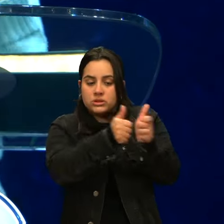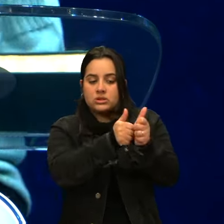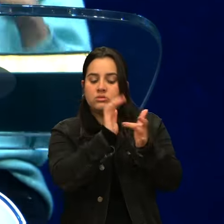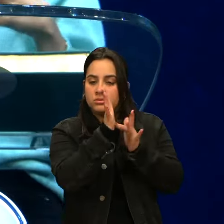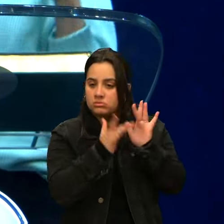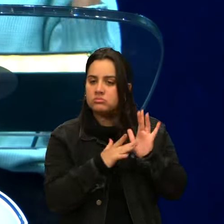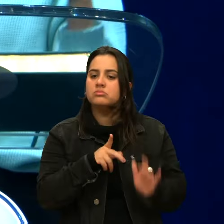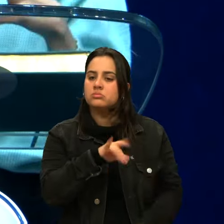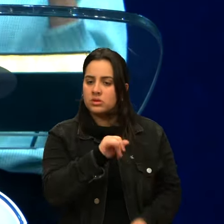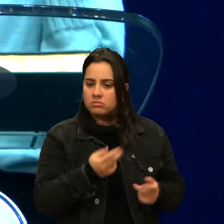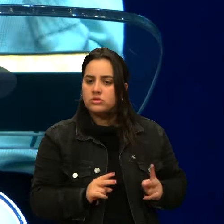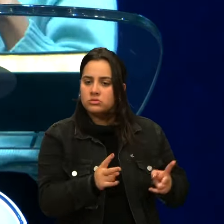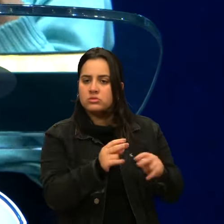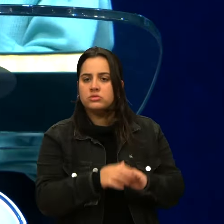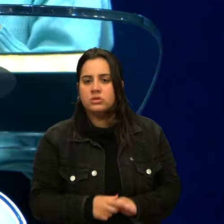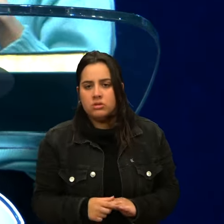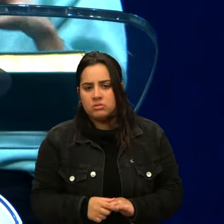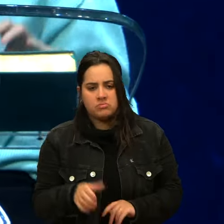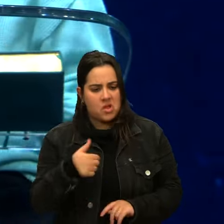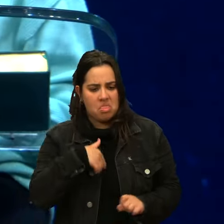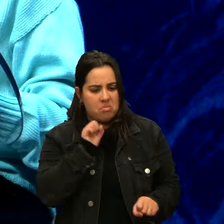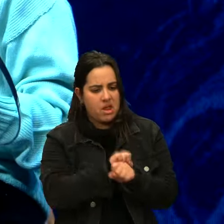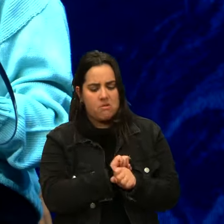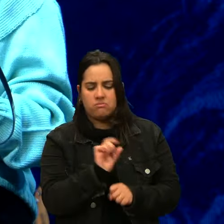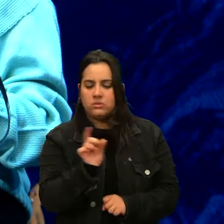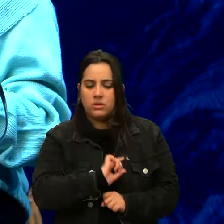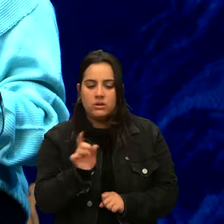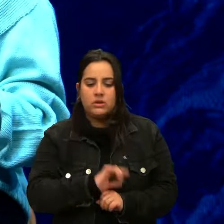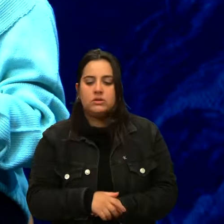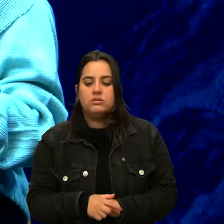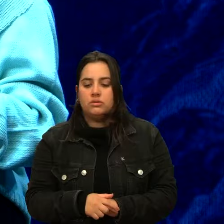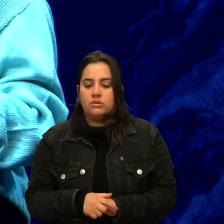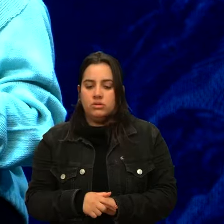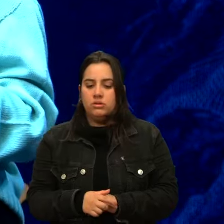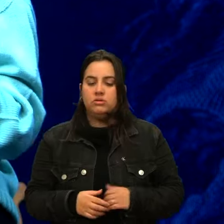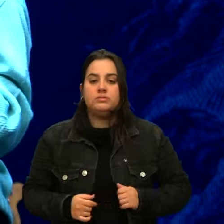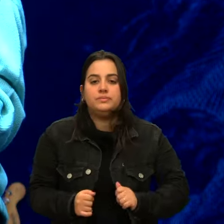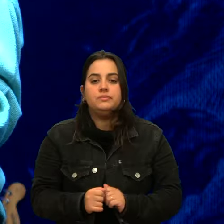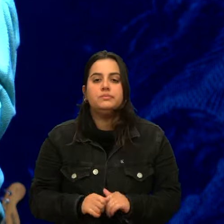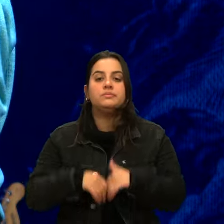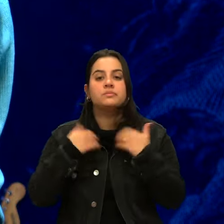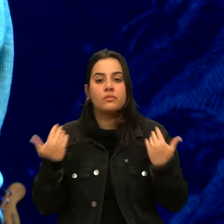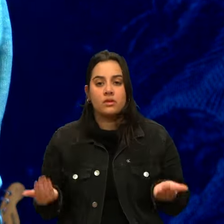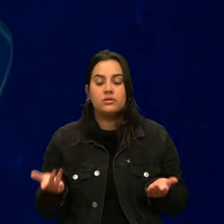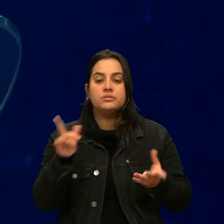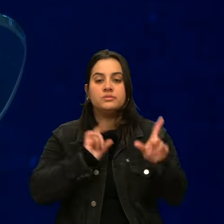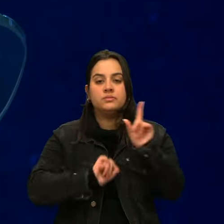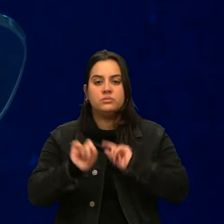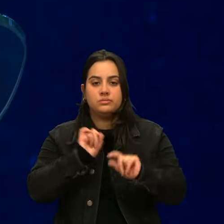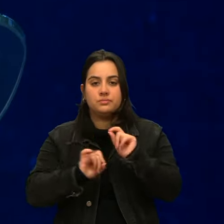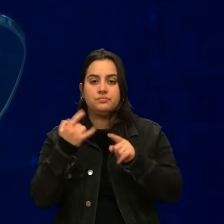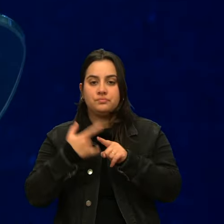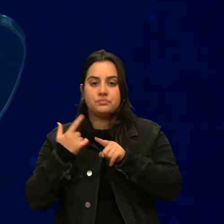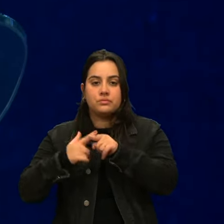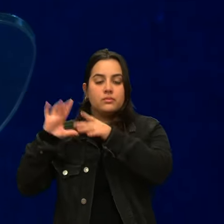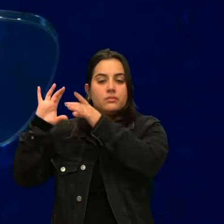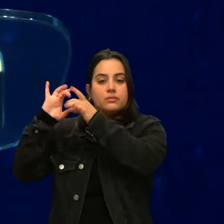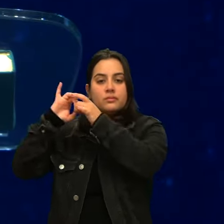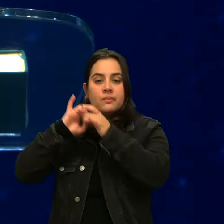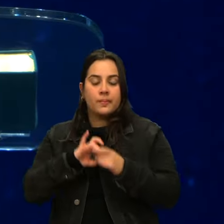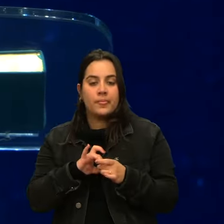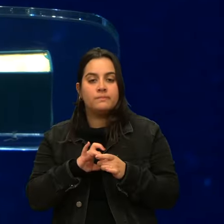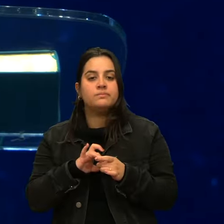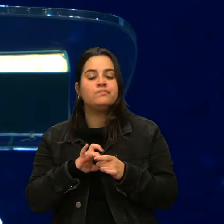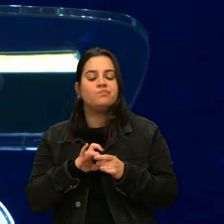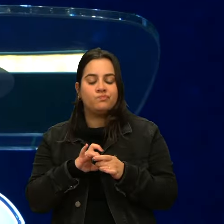que isso não vai ser capaz de parar ela. E é muito interessante porque nesses contextos de igreja